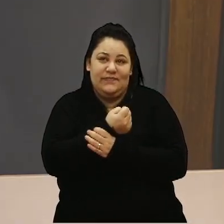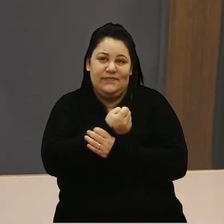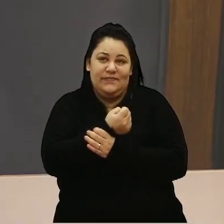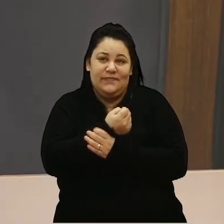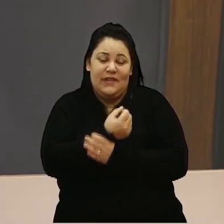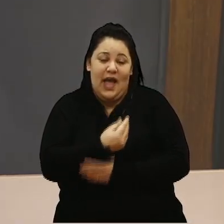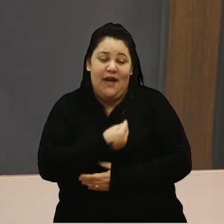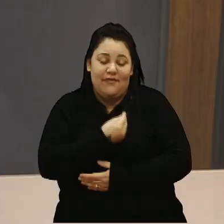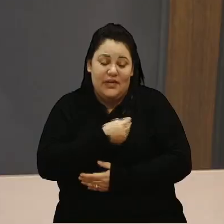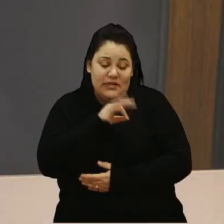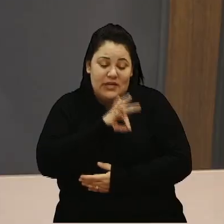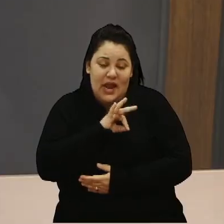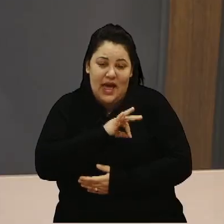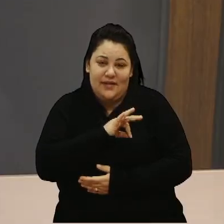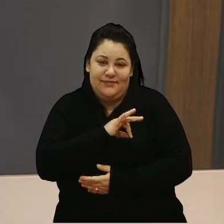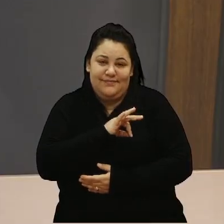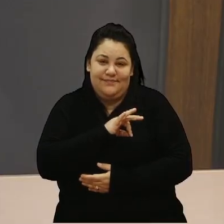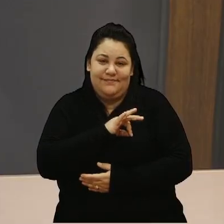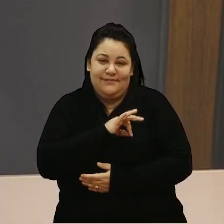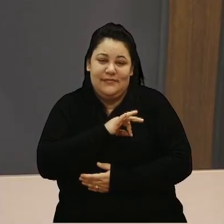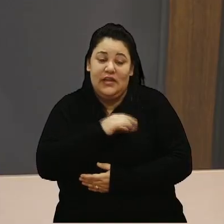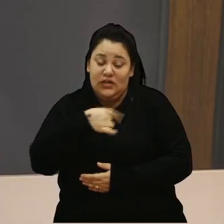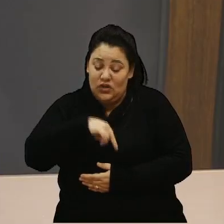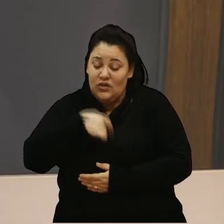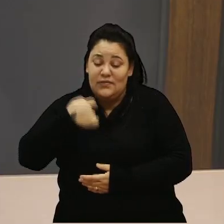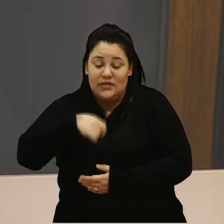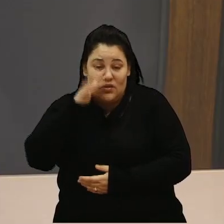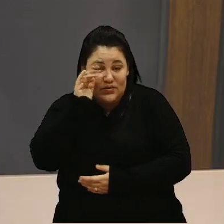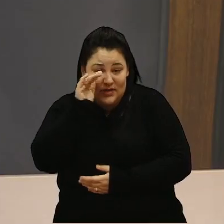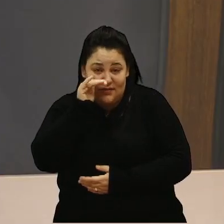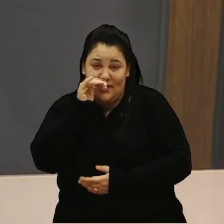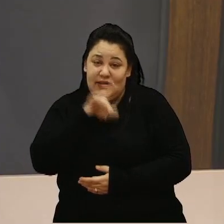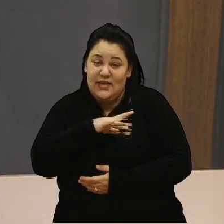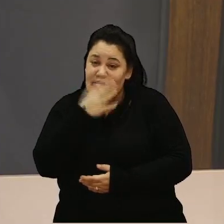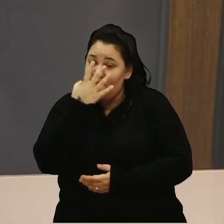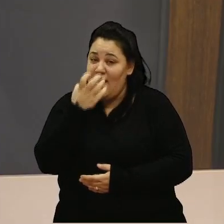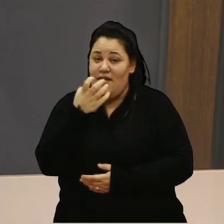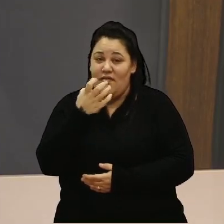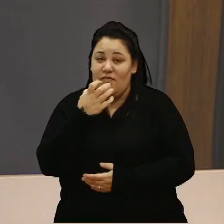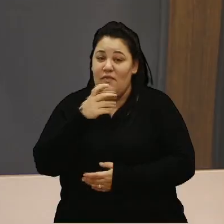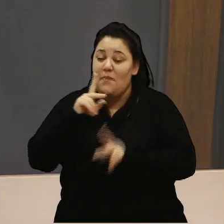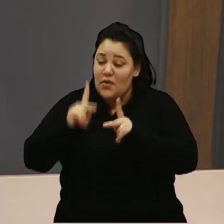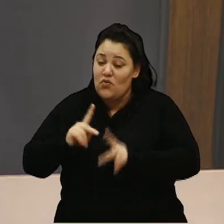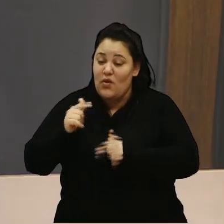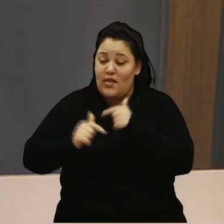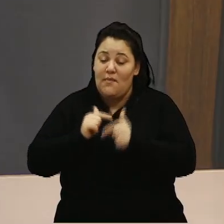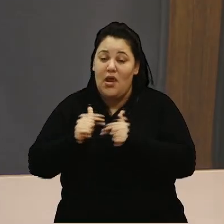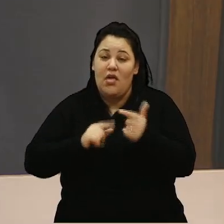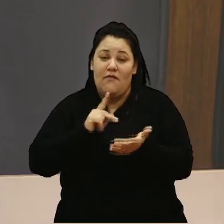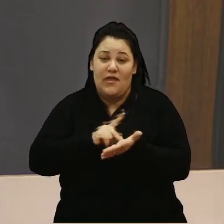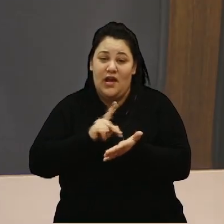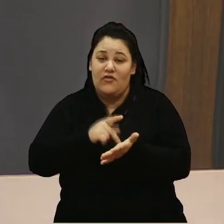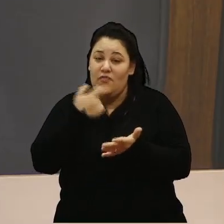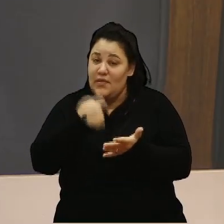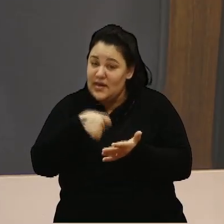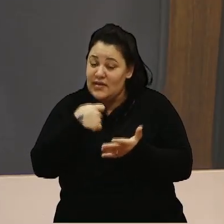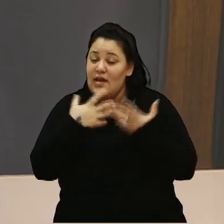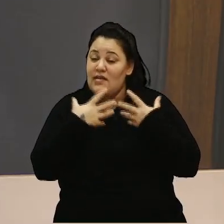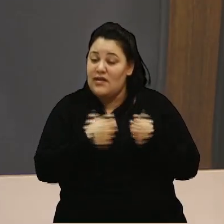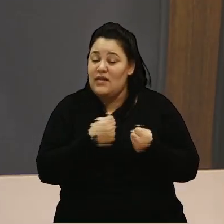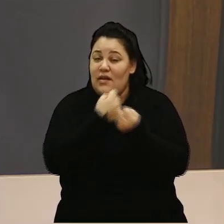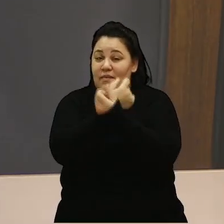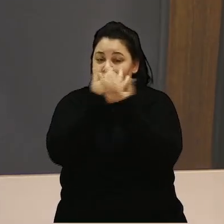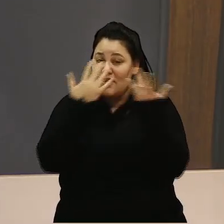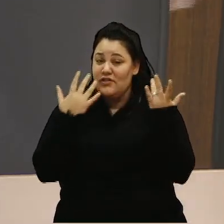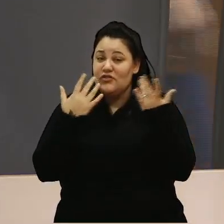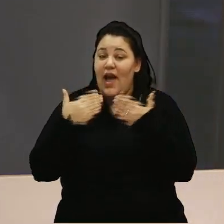sua vida. E é justamente isso que a gente precisa observar com muita seriedade, que a gente precisa, sim, que a Secretaria de Meio Ambiente se